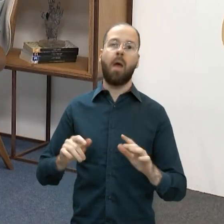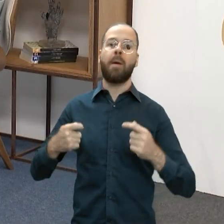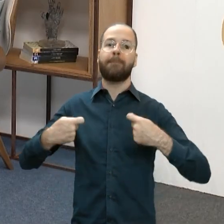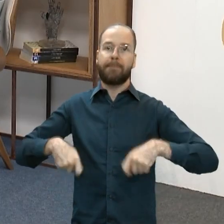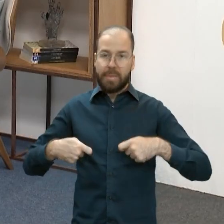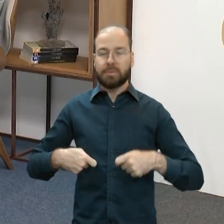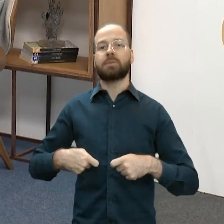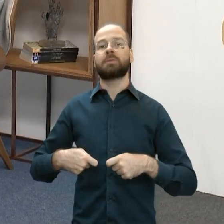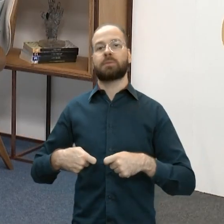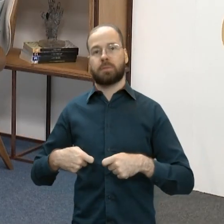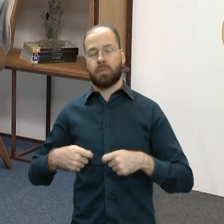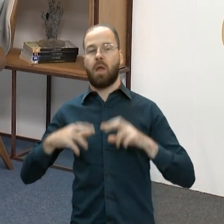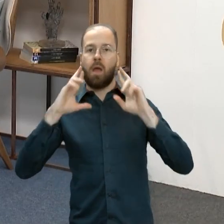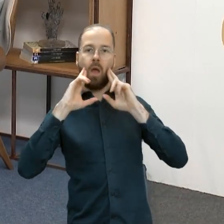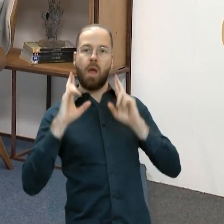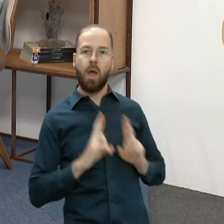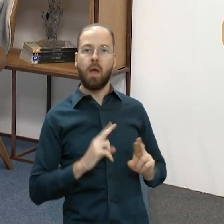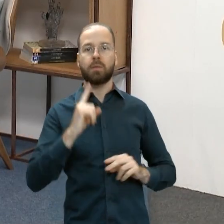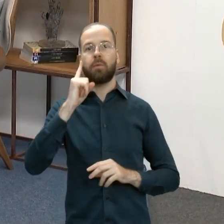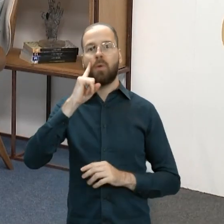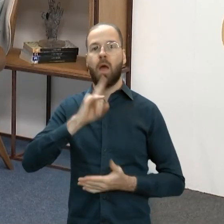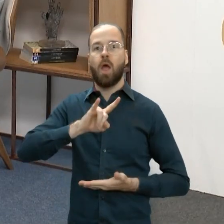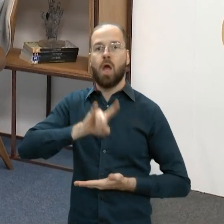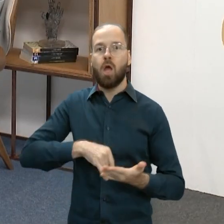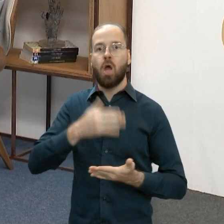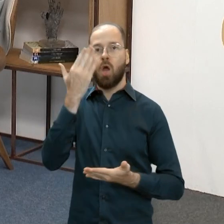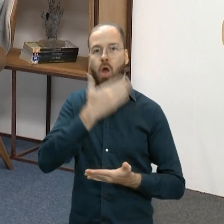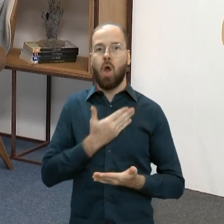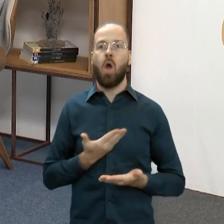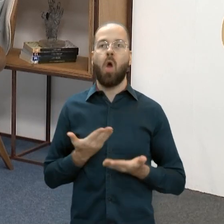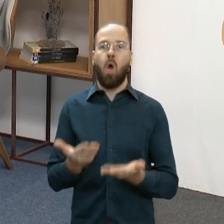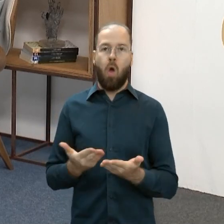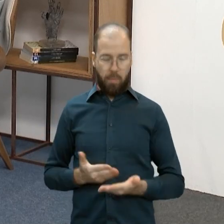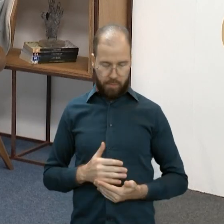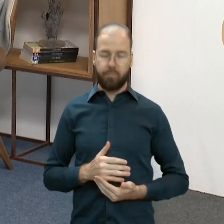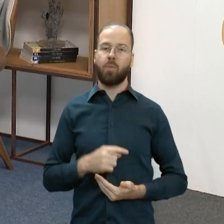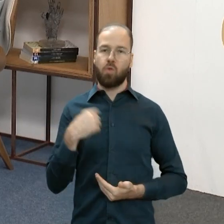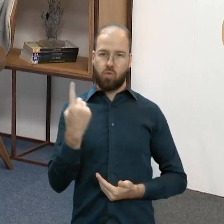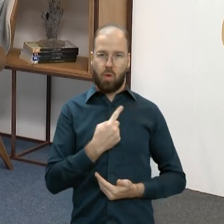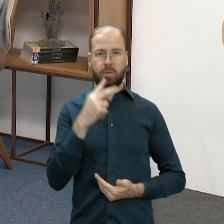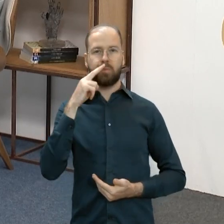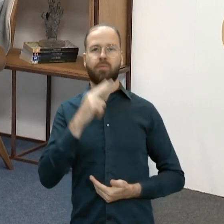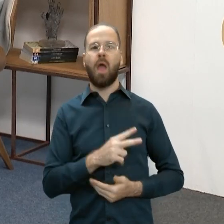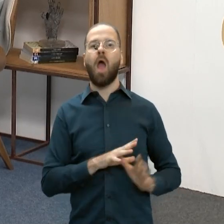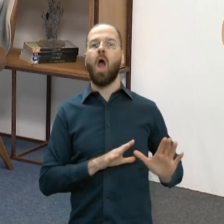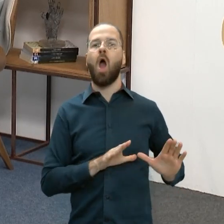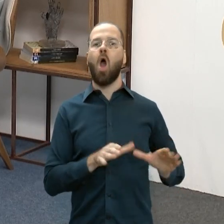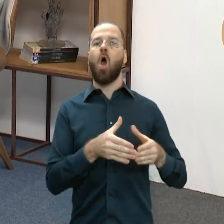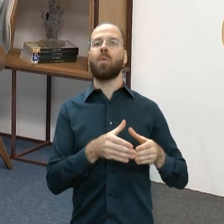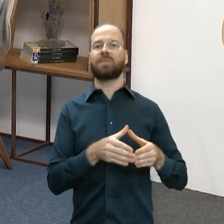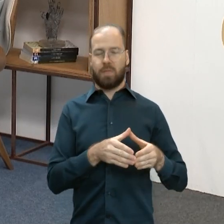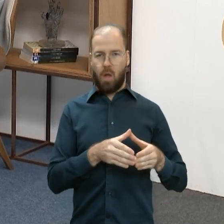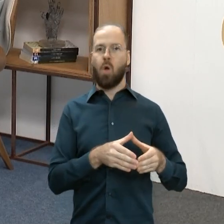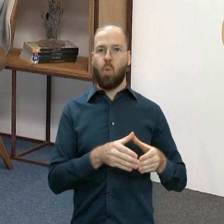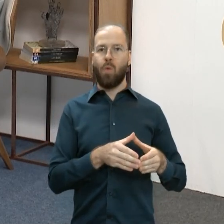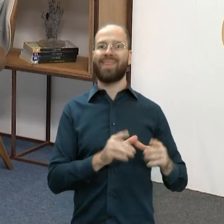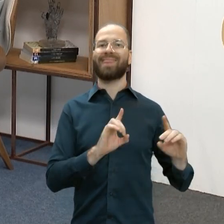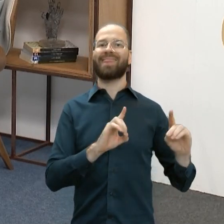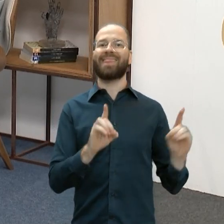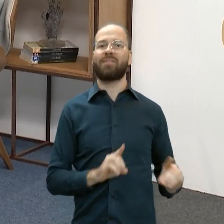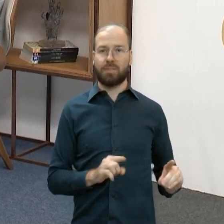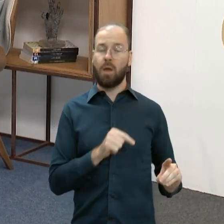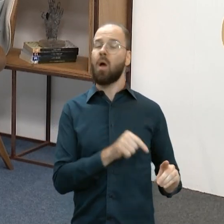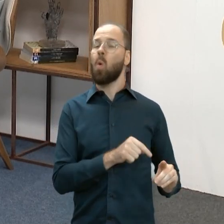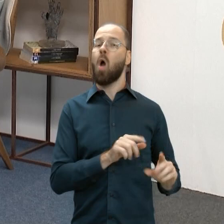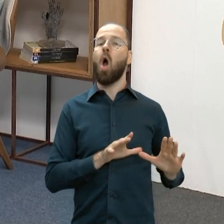sempre pensando, né? Depois nós vamos falar da comissão de verificação da condição de deficiência, onde existe a comissão para